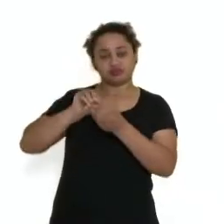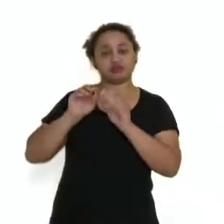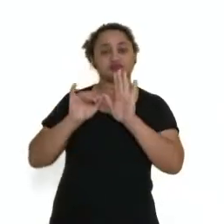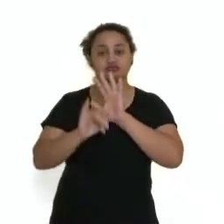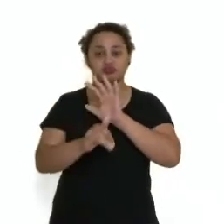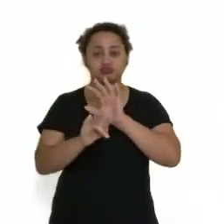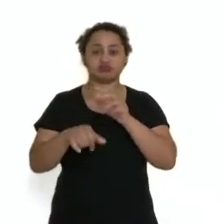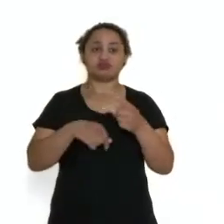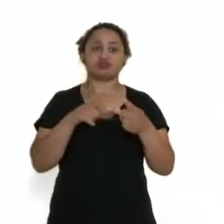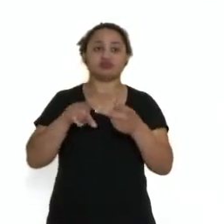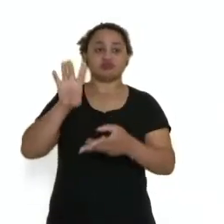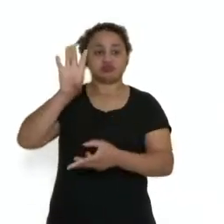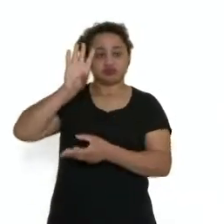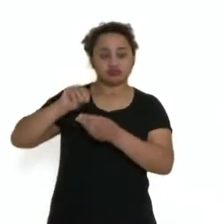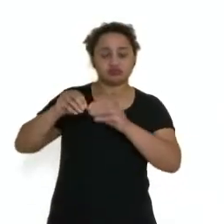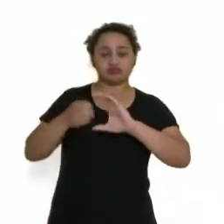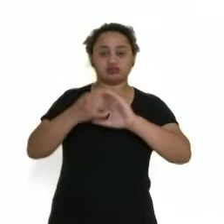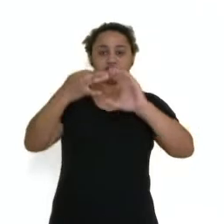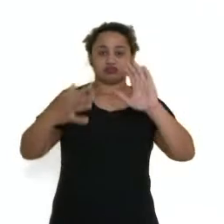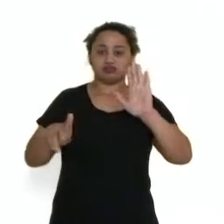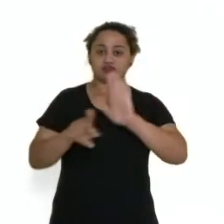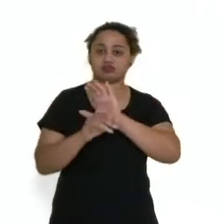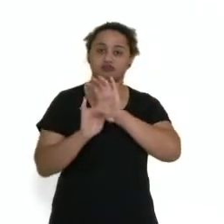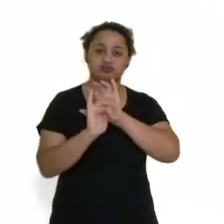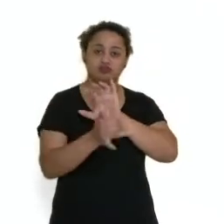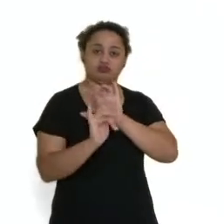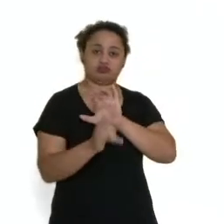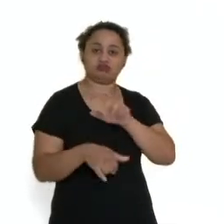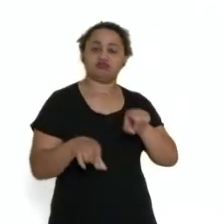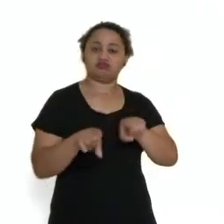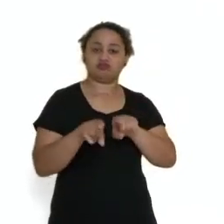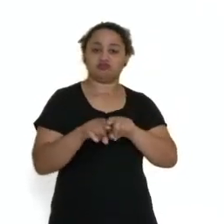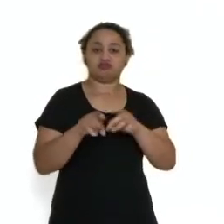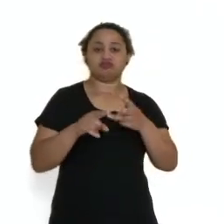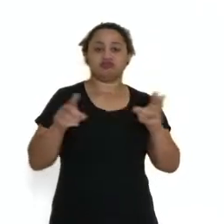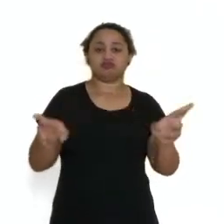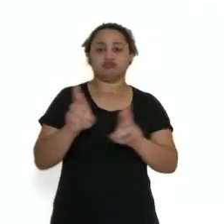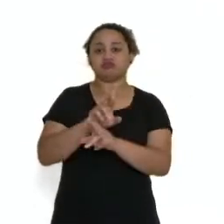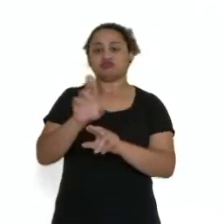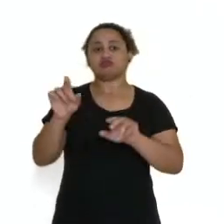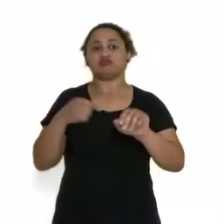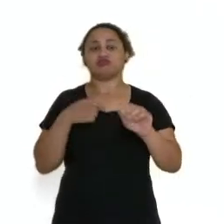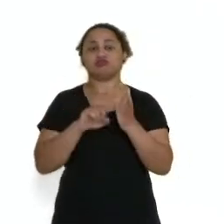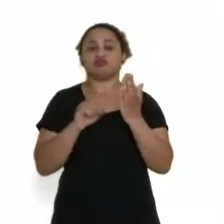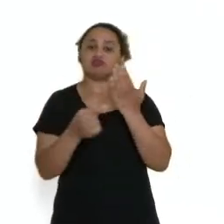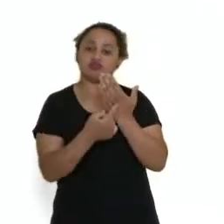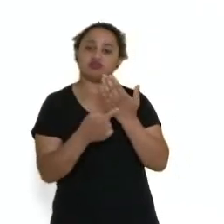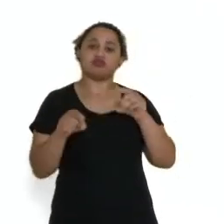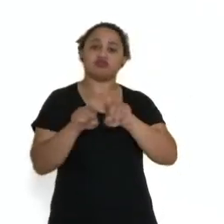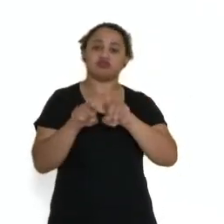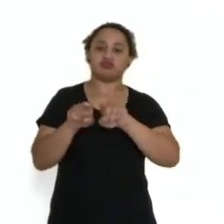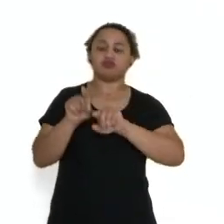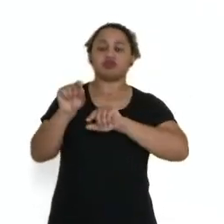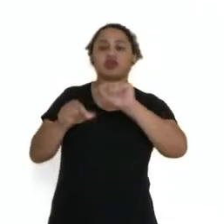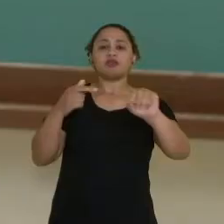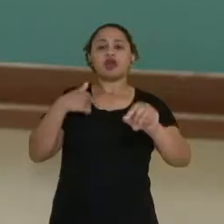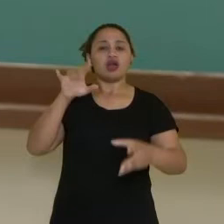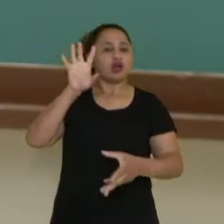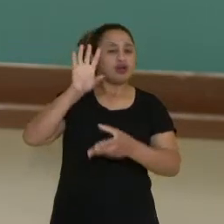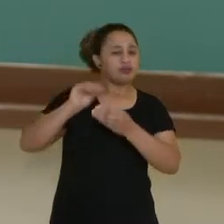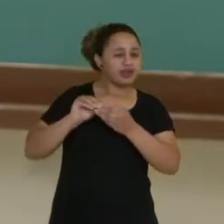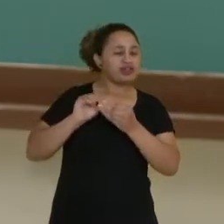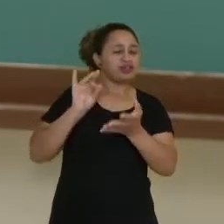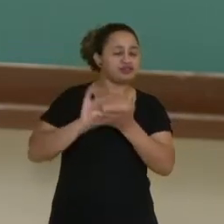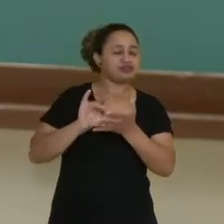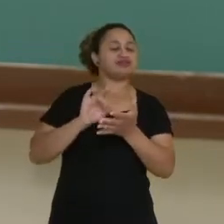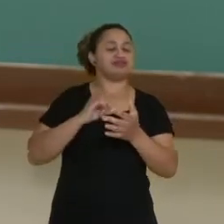fábulas, compreender as características das fábulas, estabelecer relações metafóricas com as morais das fábulas. Conosco aqui